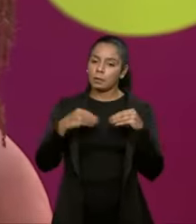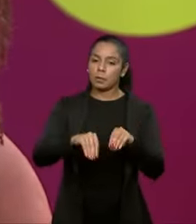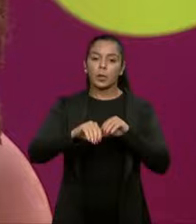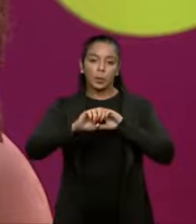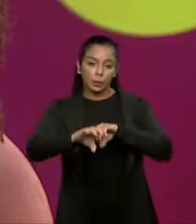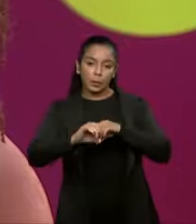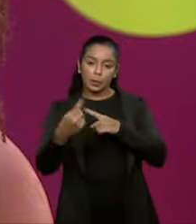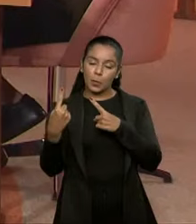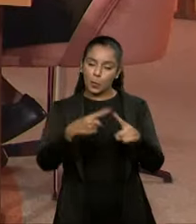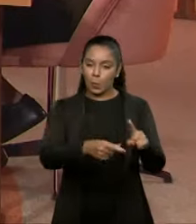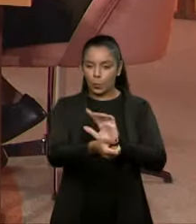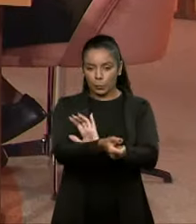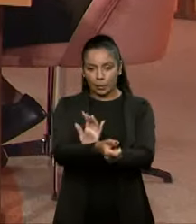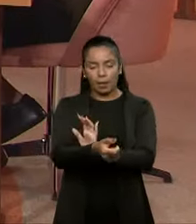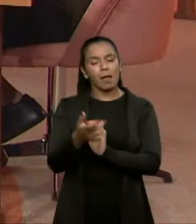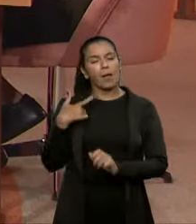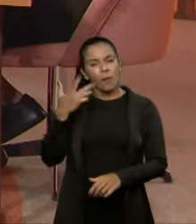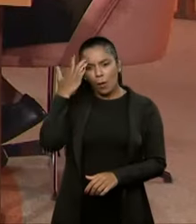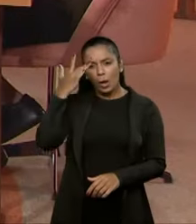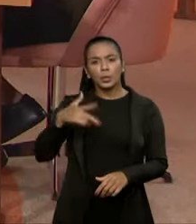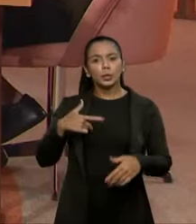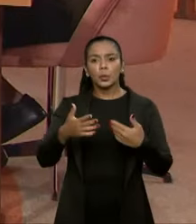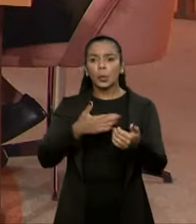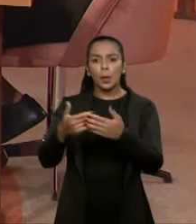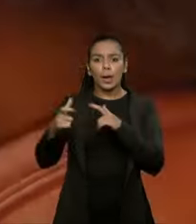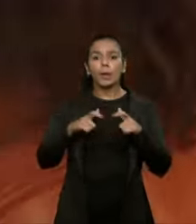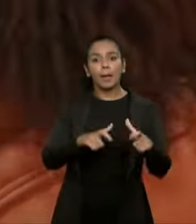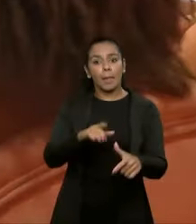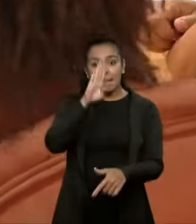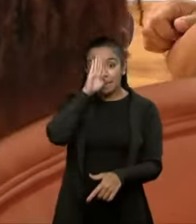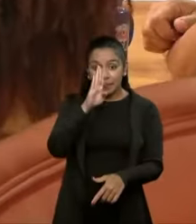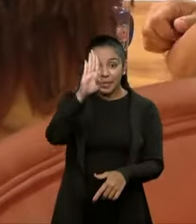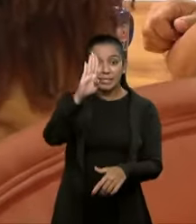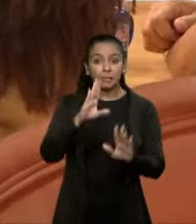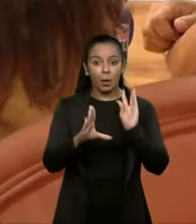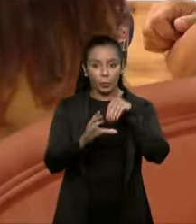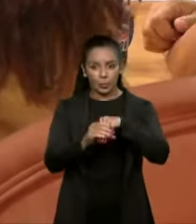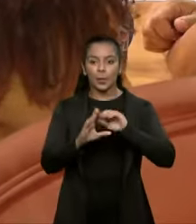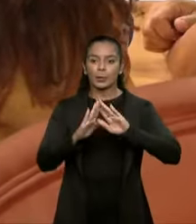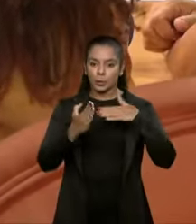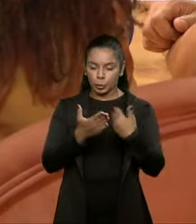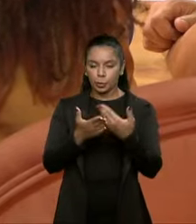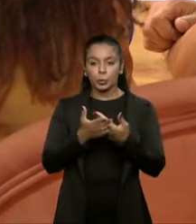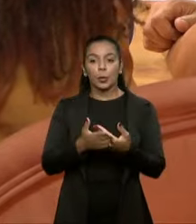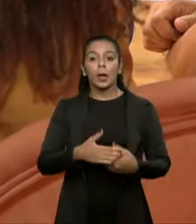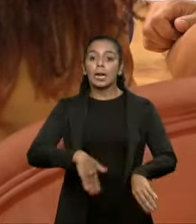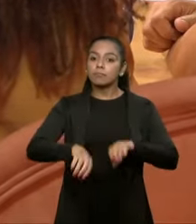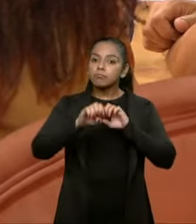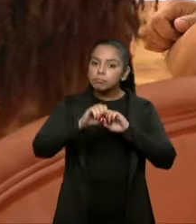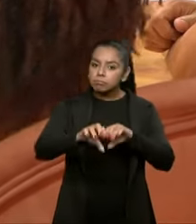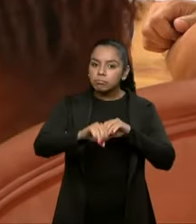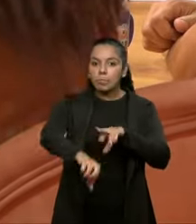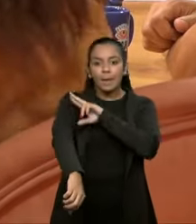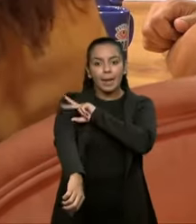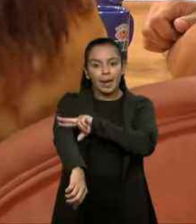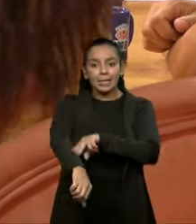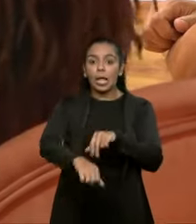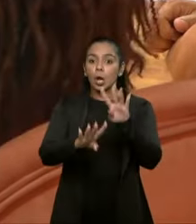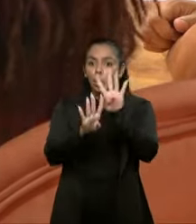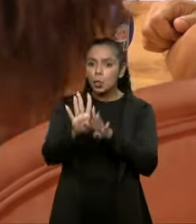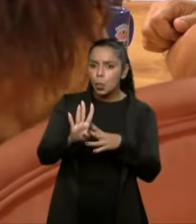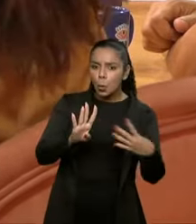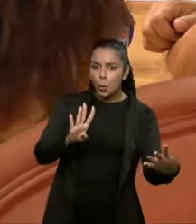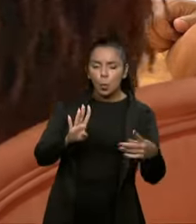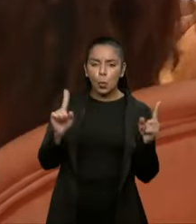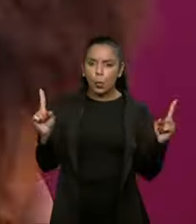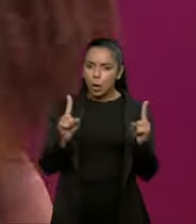Eu também acho que qualquer espaço, mas acho que é fundamental que seja nas escolas, fundamental. Também, exato. Esse letramento racial tem que começar no currículo ali, pequenininho,